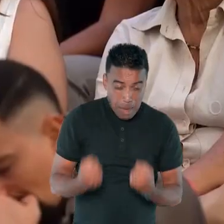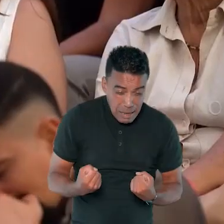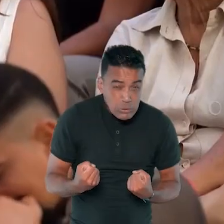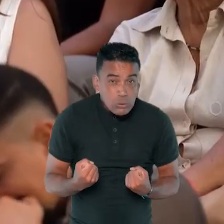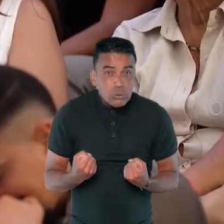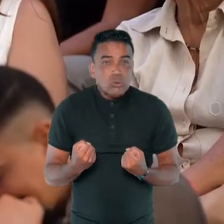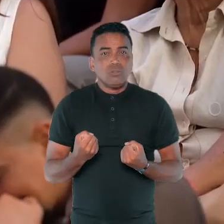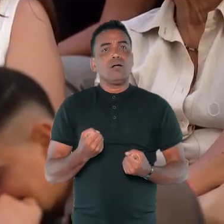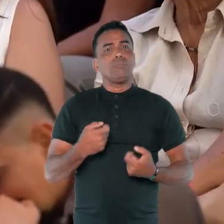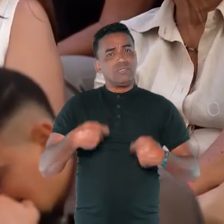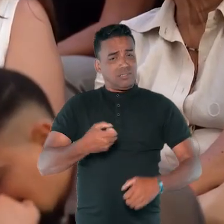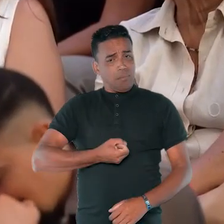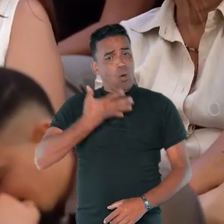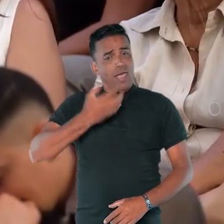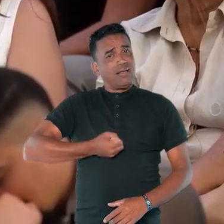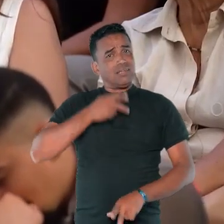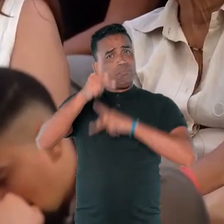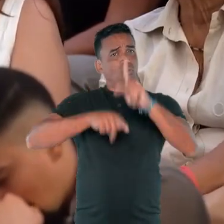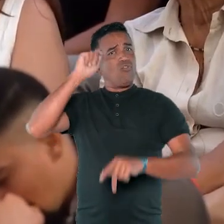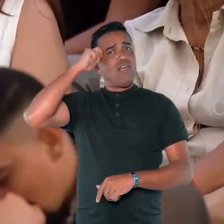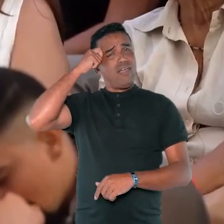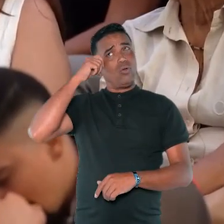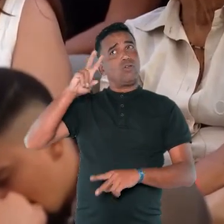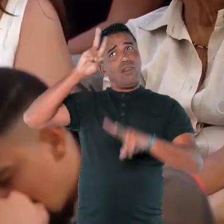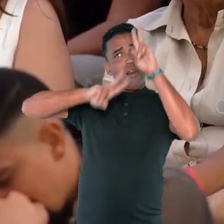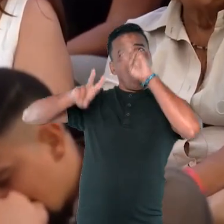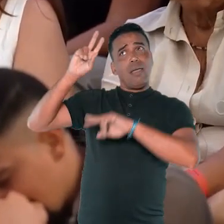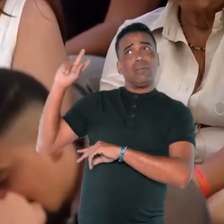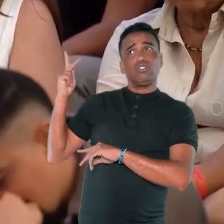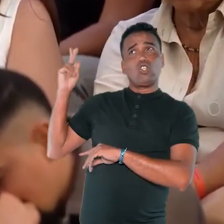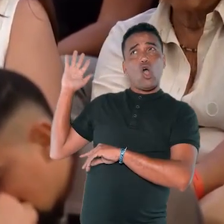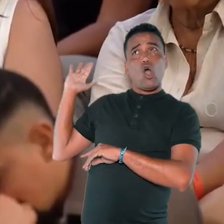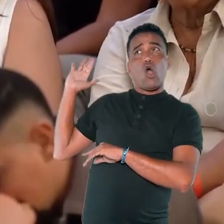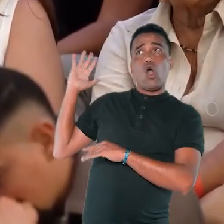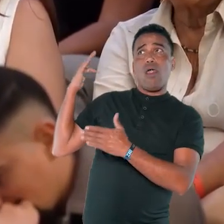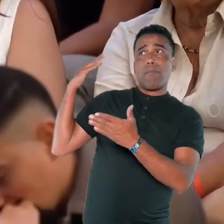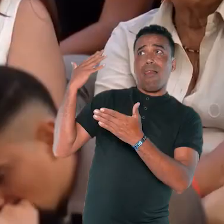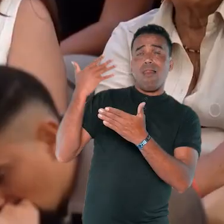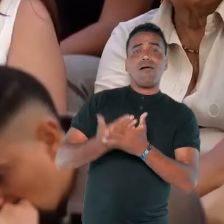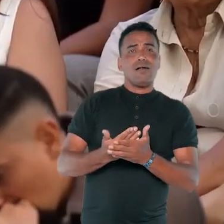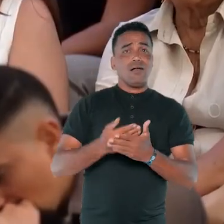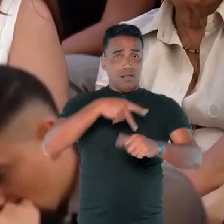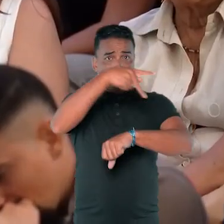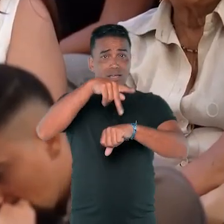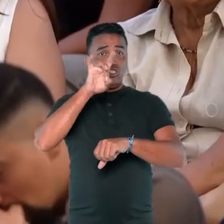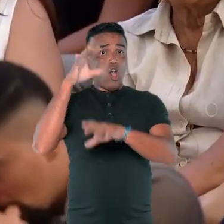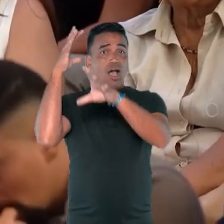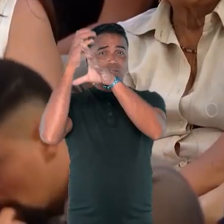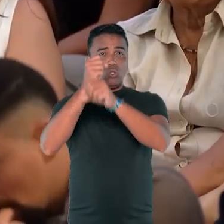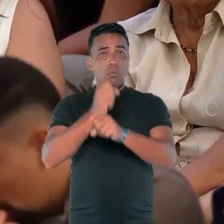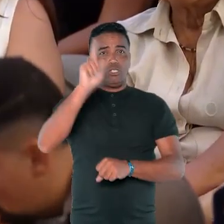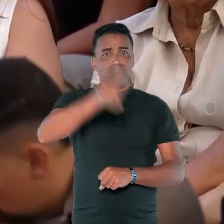requer poetas negros que refaçam seus palmares e quilombos. Um país não pode ser só a soma de